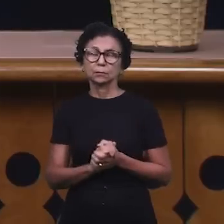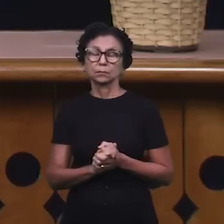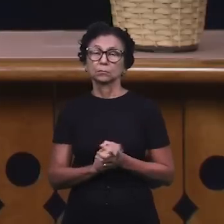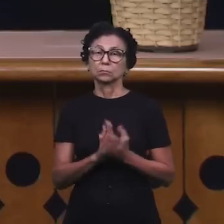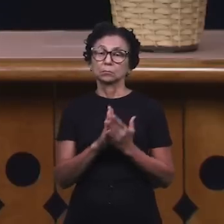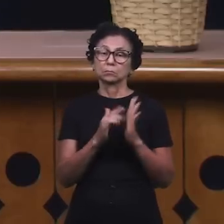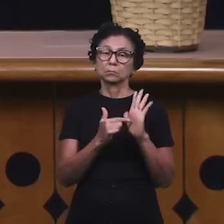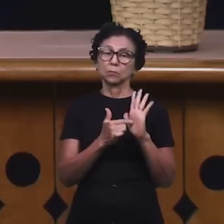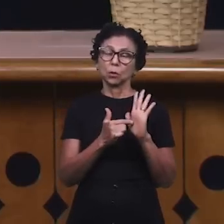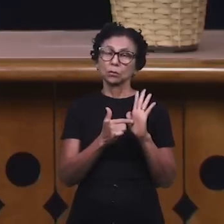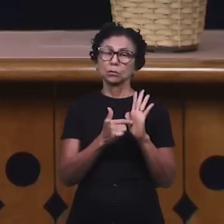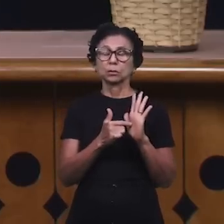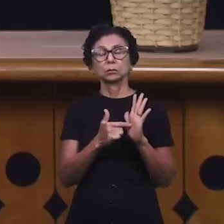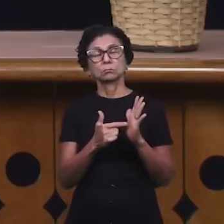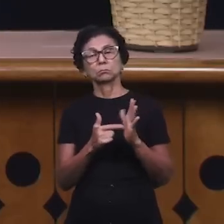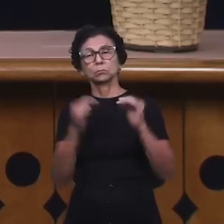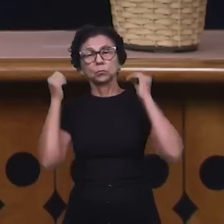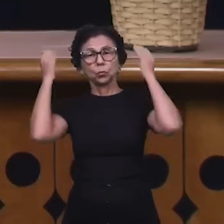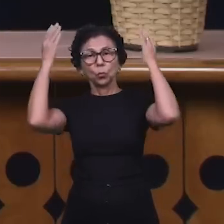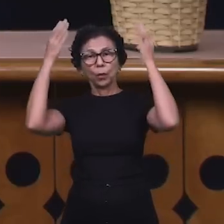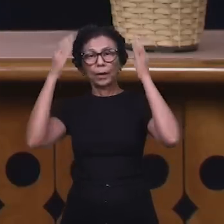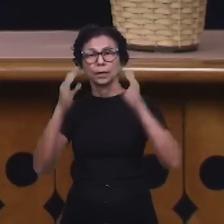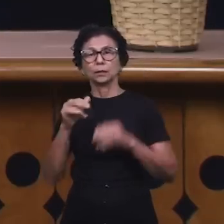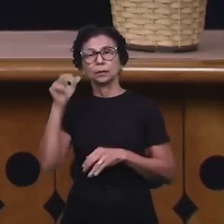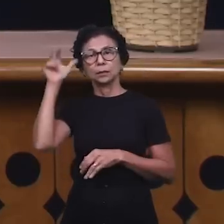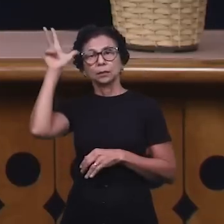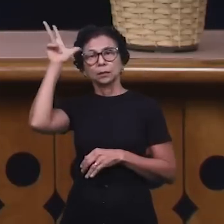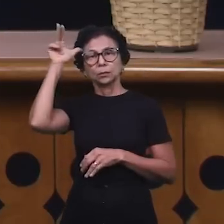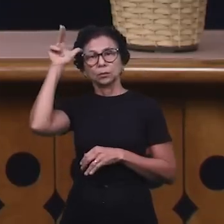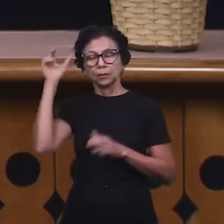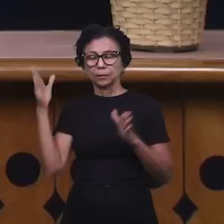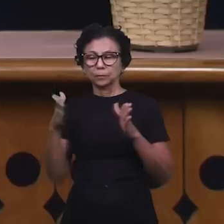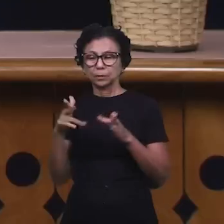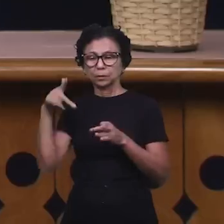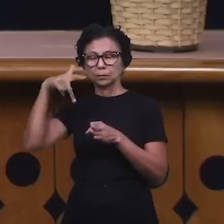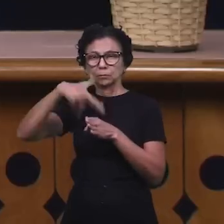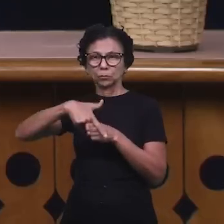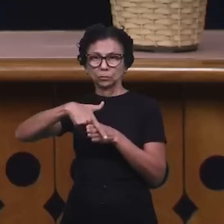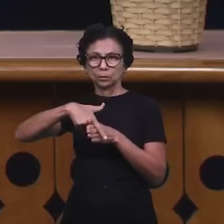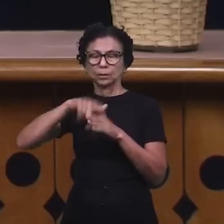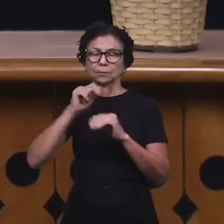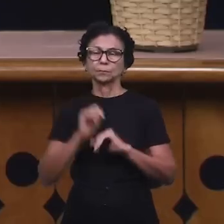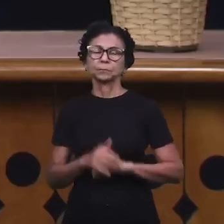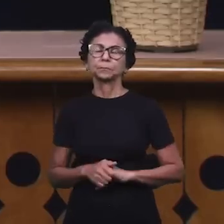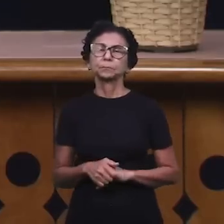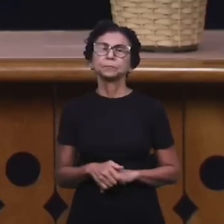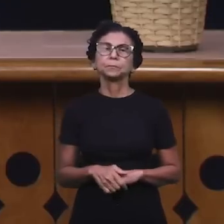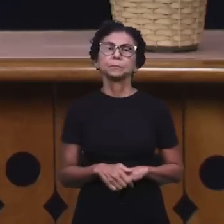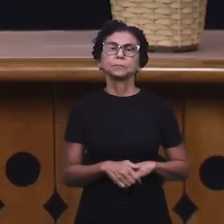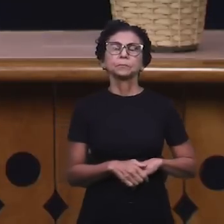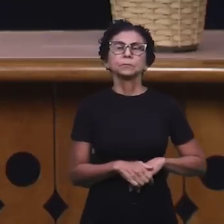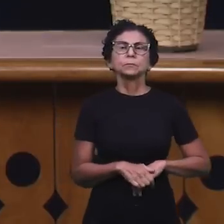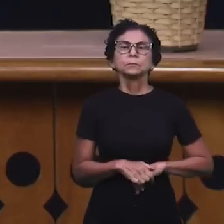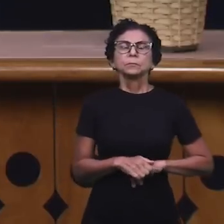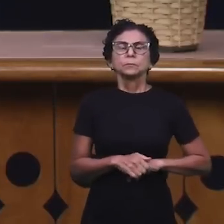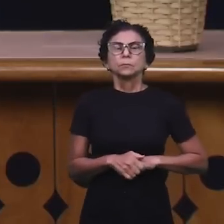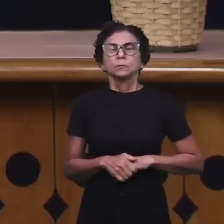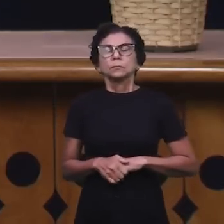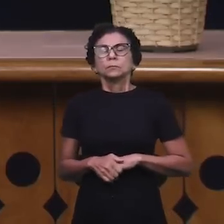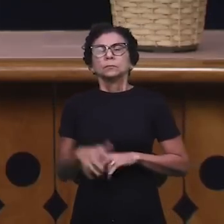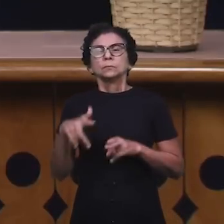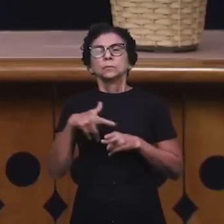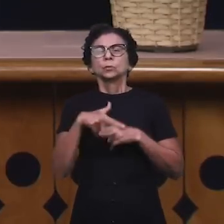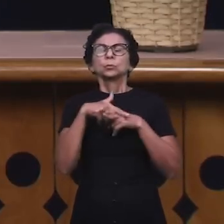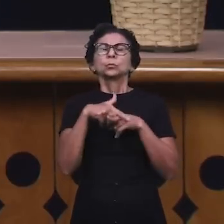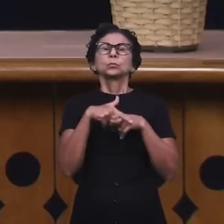sobe, quando ele desce o Monte das Oliveiras, objeto do texto que lemos, ele avista a cidade